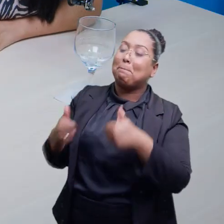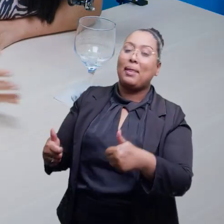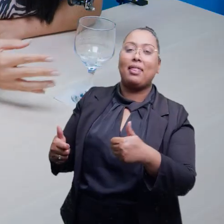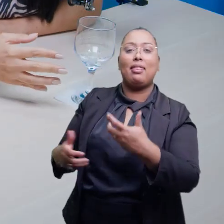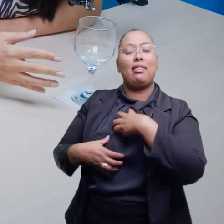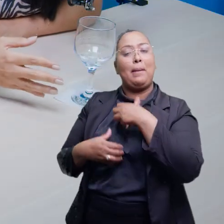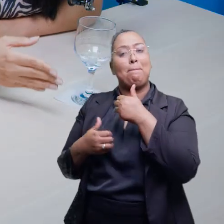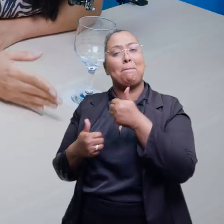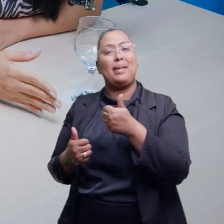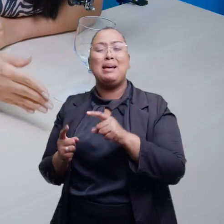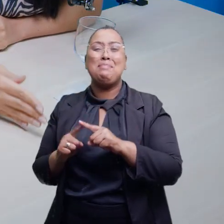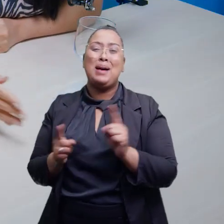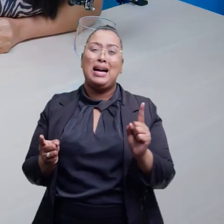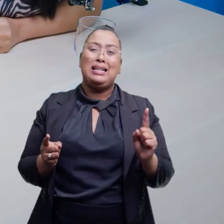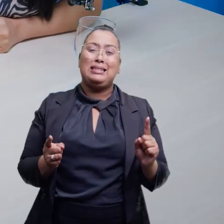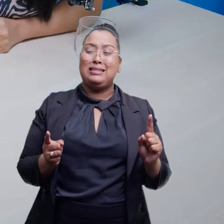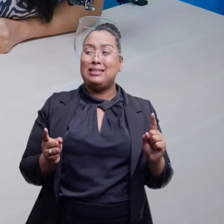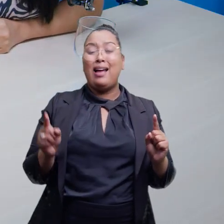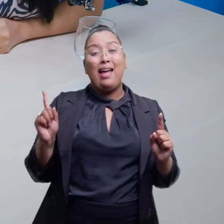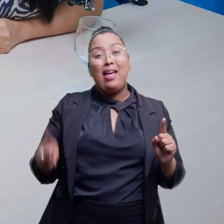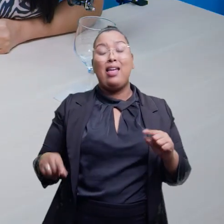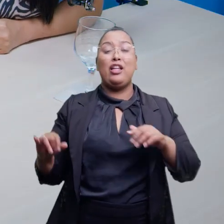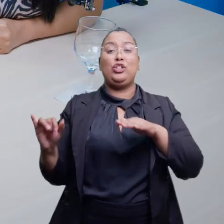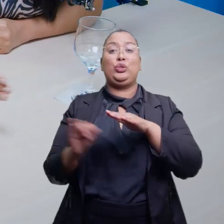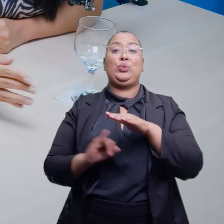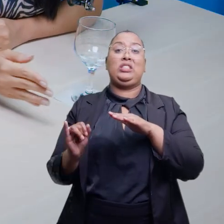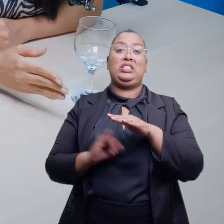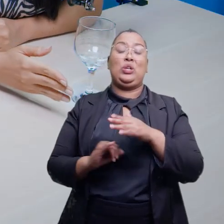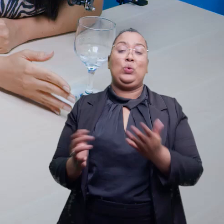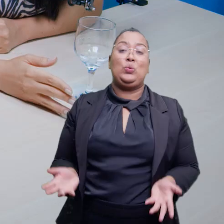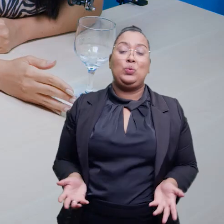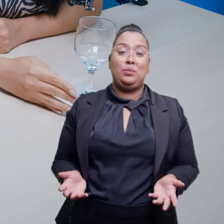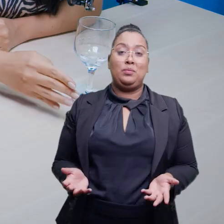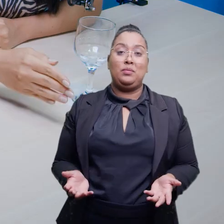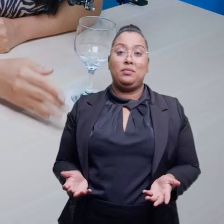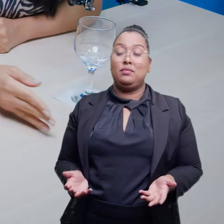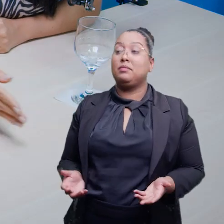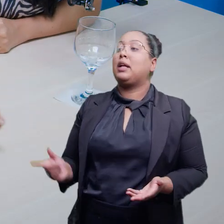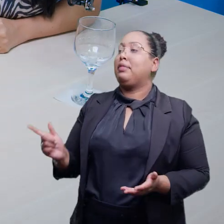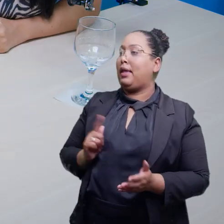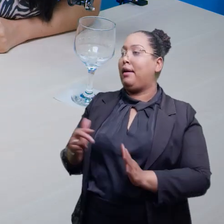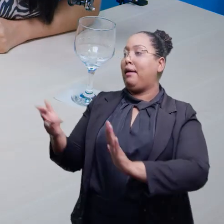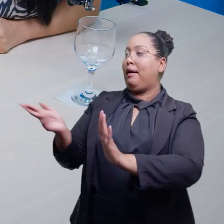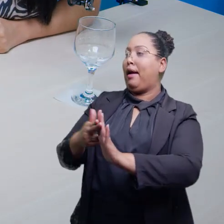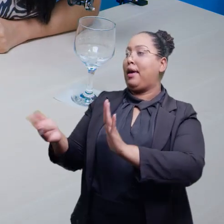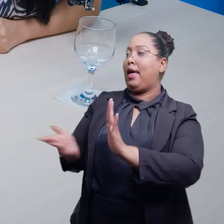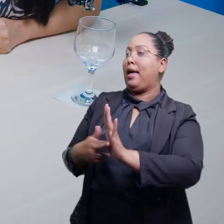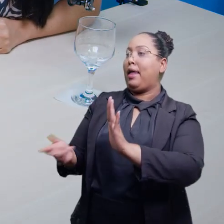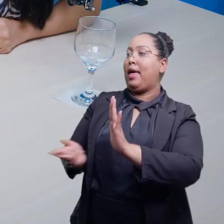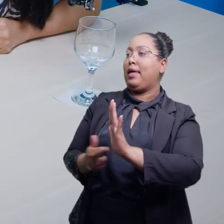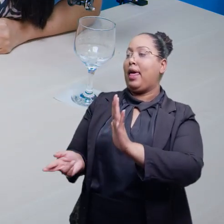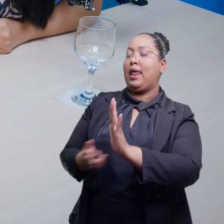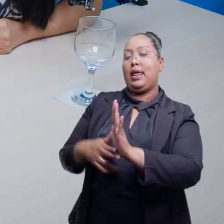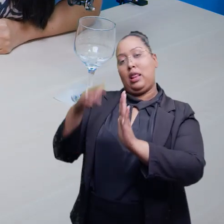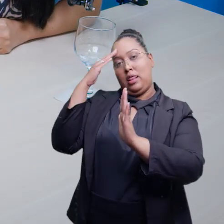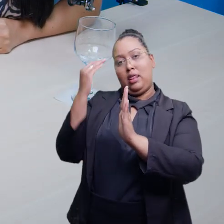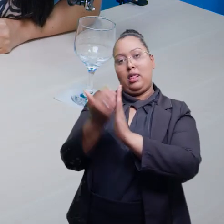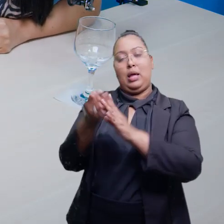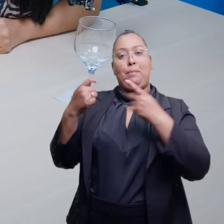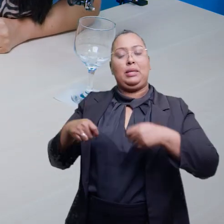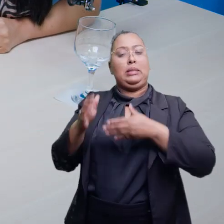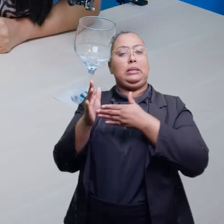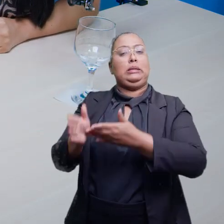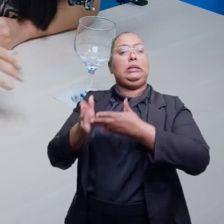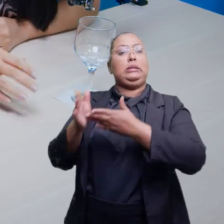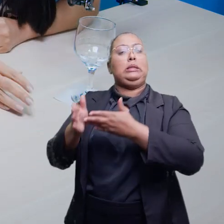pela equipe, é um esquema de instituição, é um esquema que, assim, olha, aqui nós temos regras e para funcionar essas regras precisam